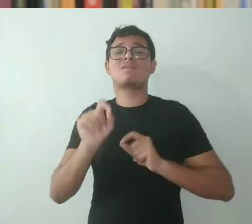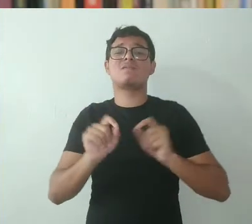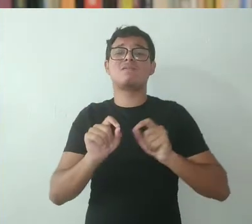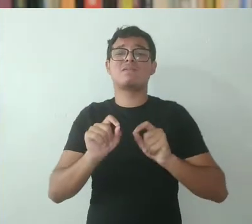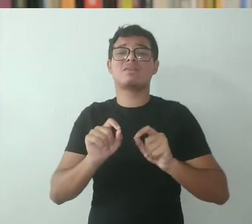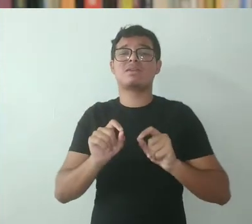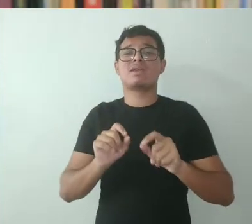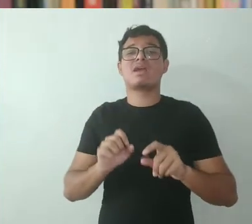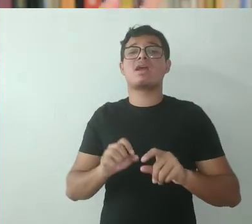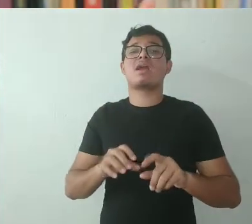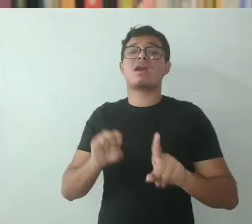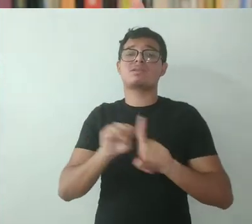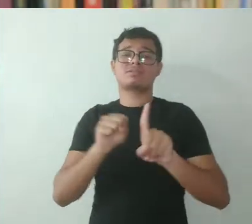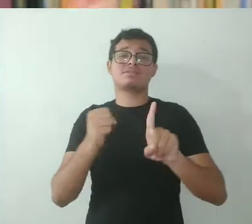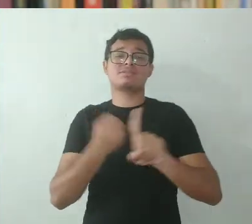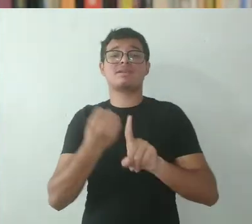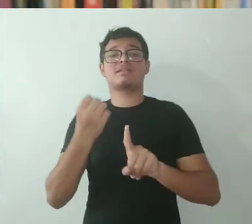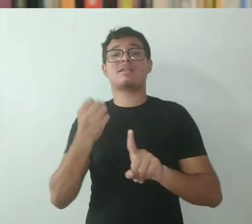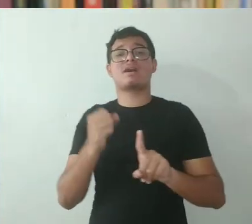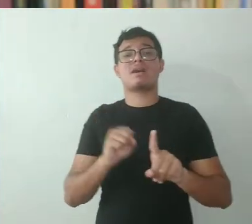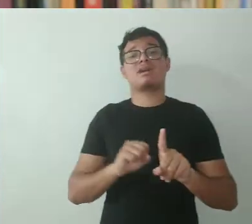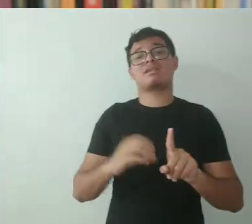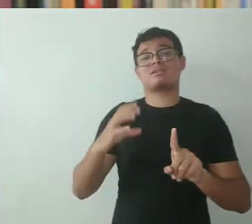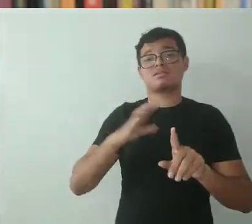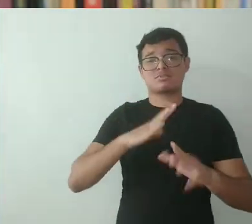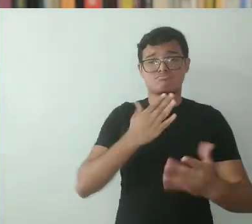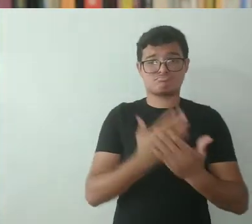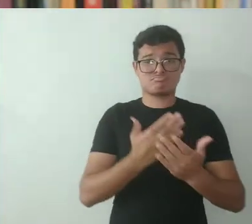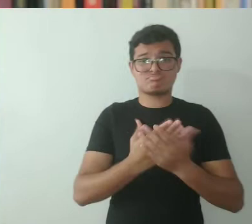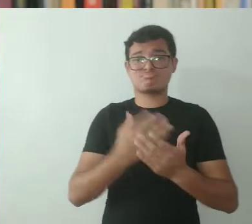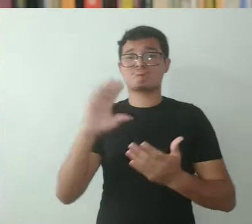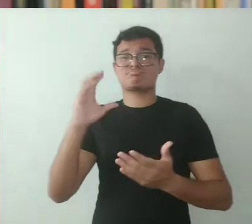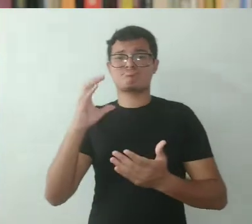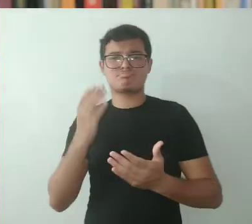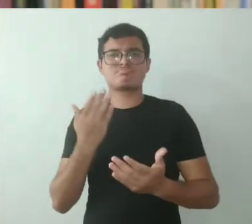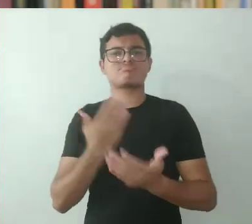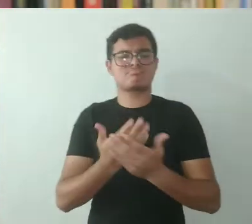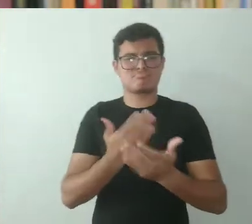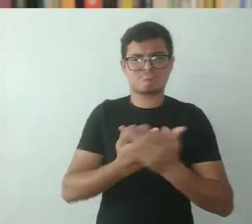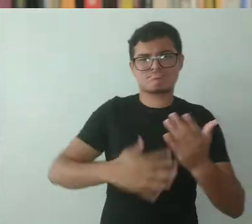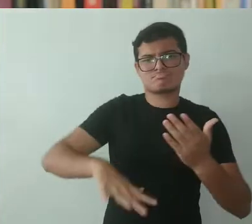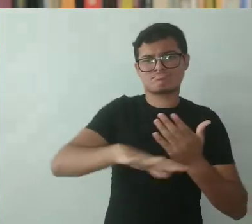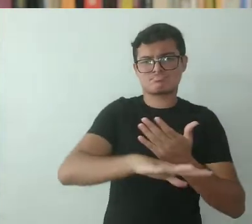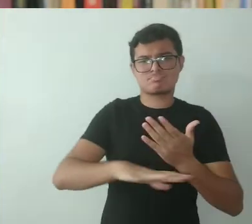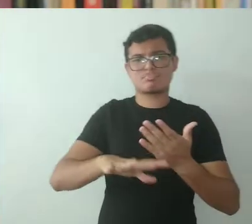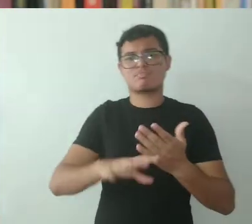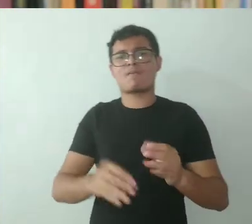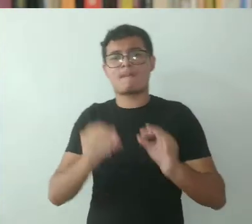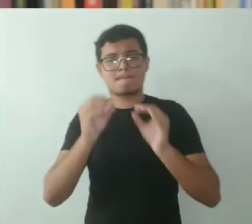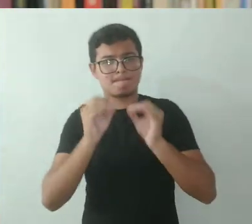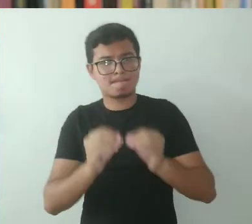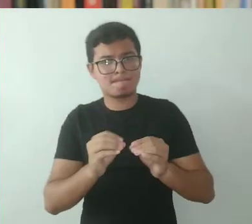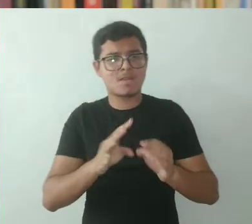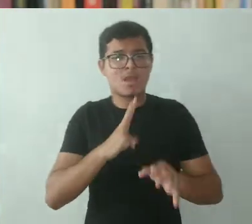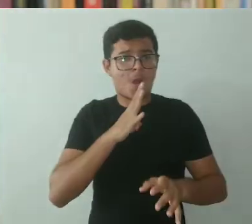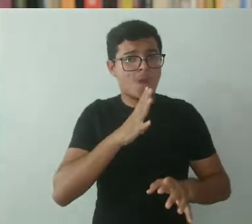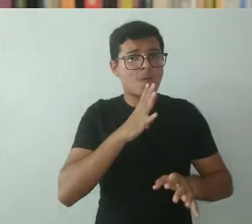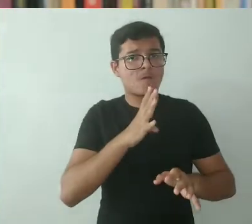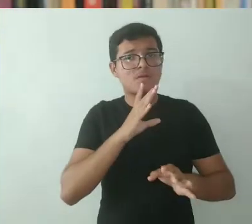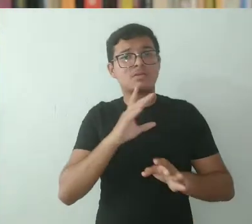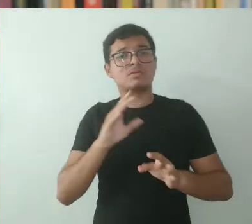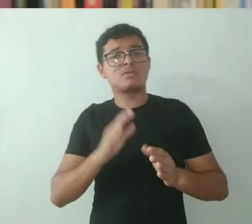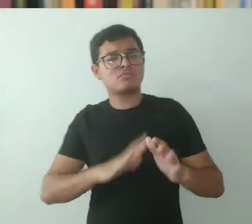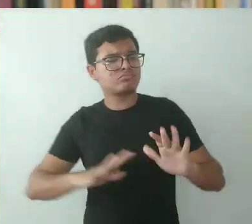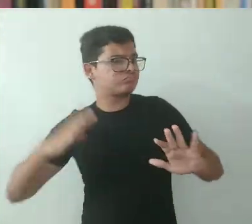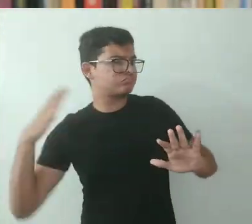estuda a sociedade e que ela possui métodos. E métodos são importantes para que a gente conheça o que está ao